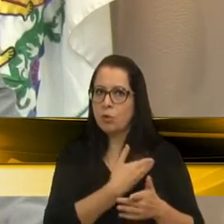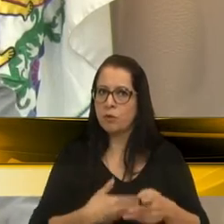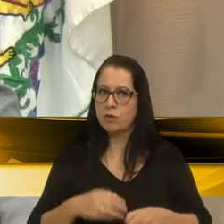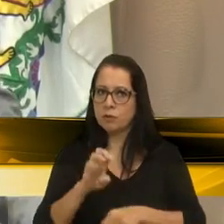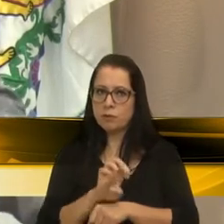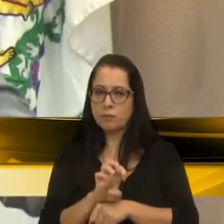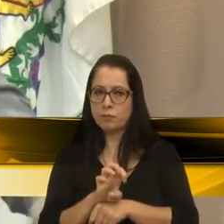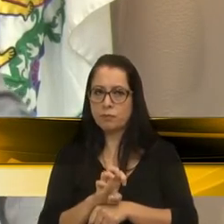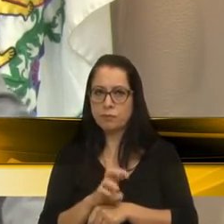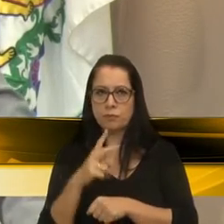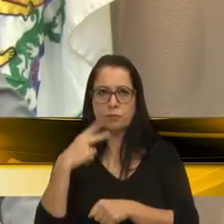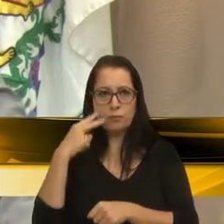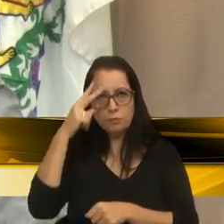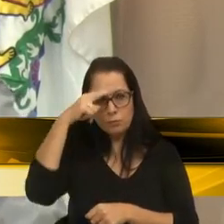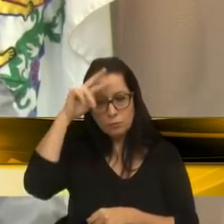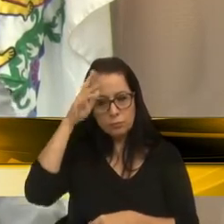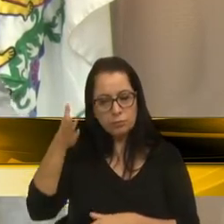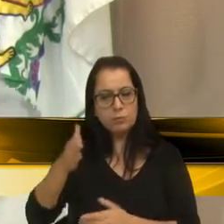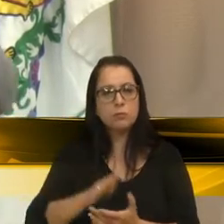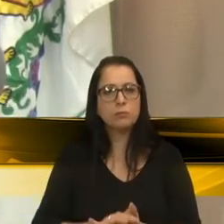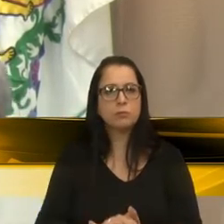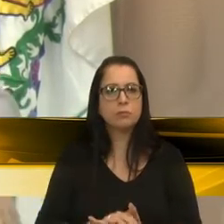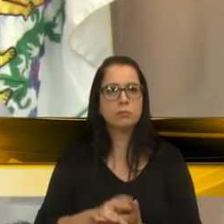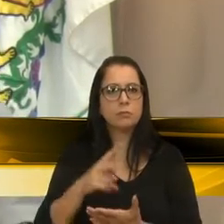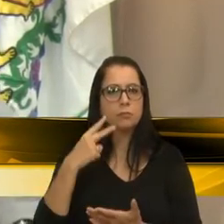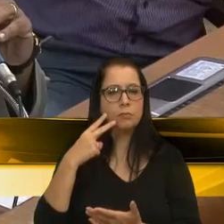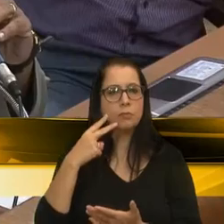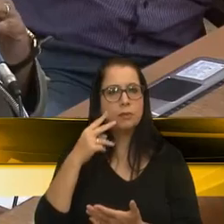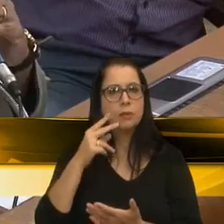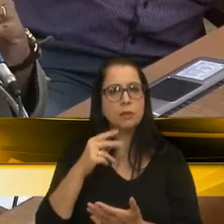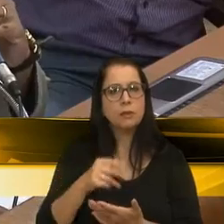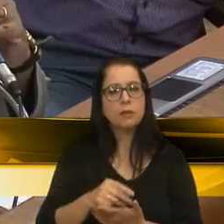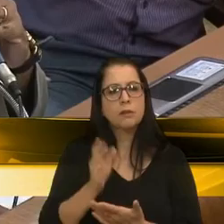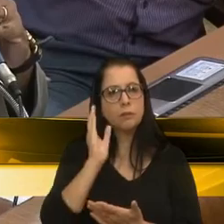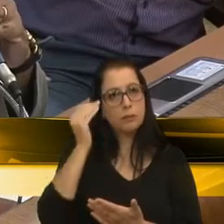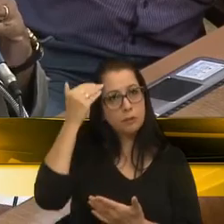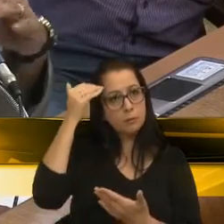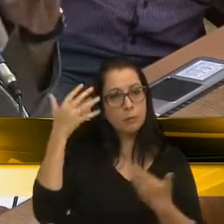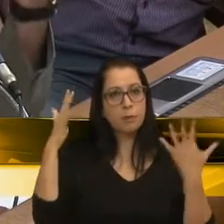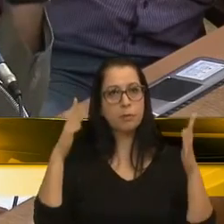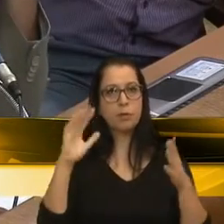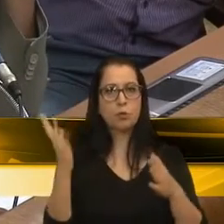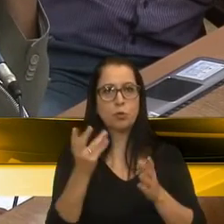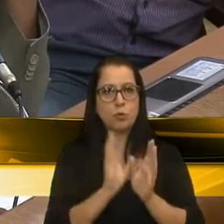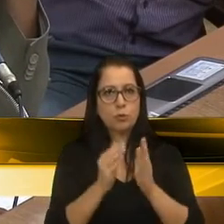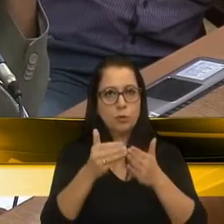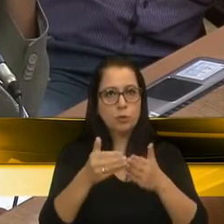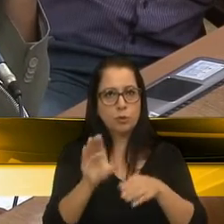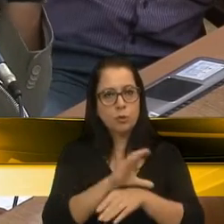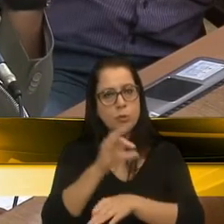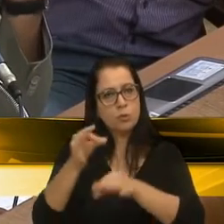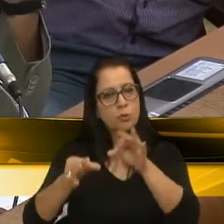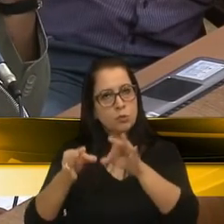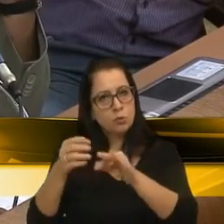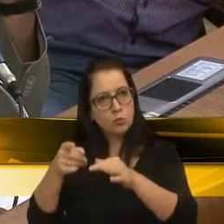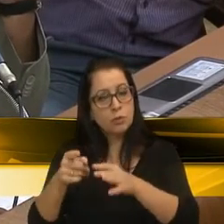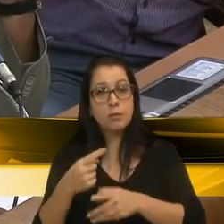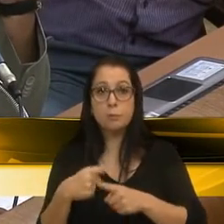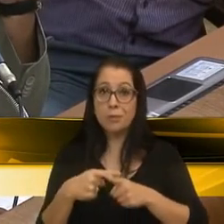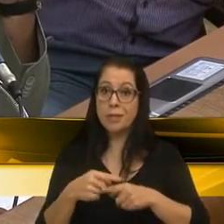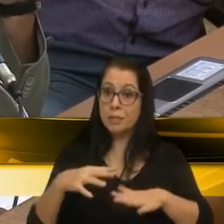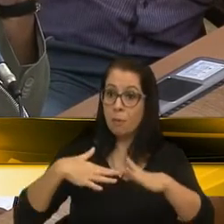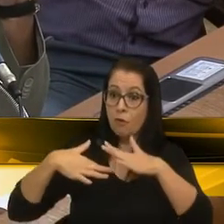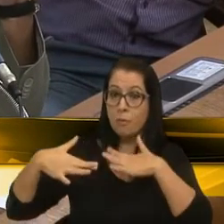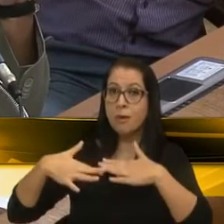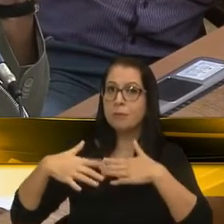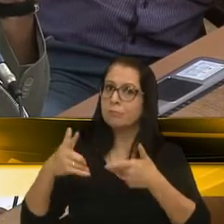vereador. Vereador Edson. Vereador Felipe, parabenizar todo o pessoal da Comissão de Constituição e Justiça, porque esse movimento